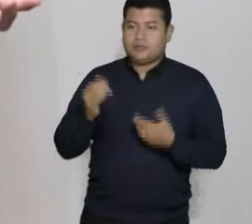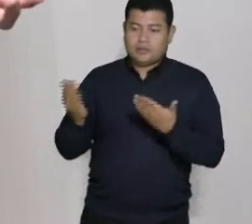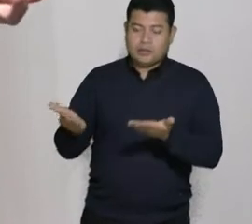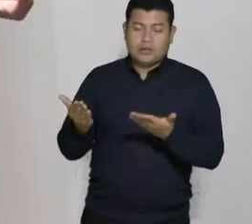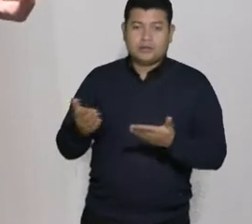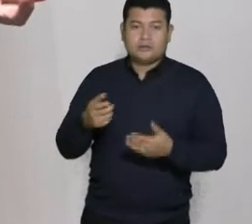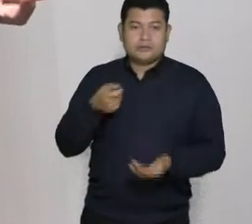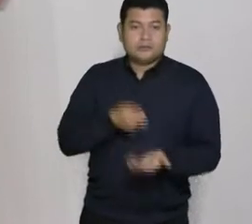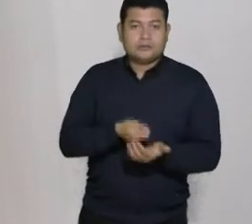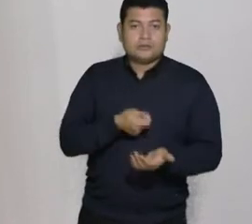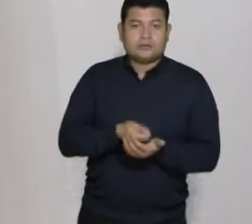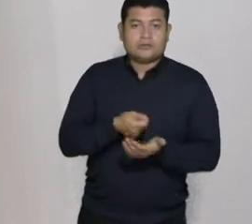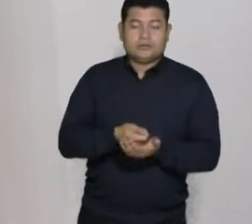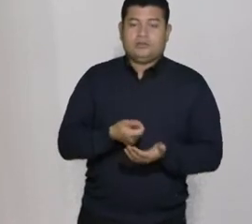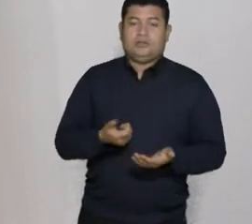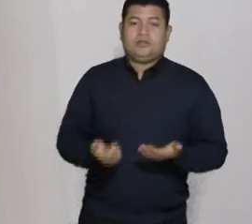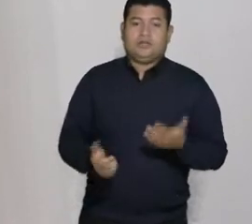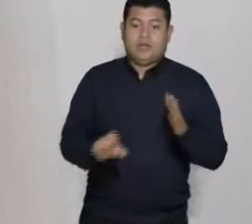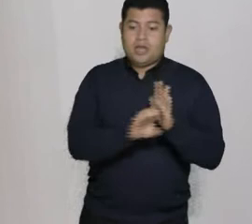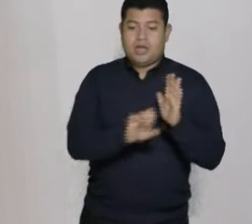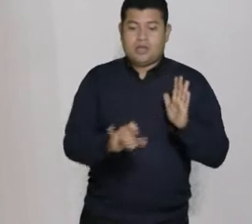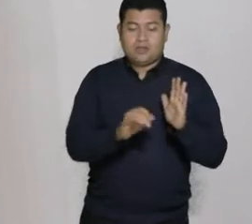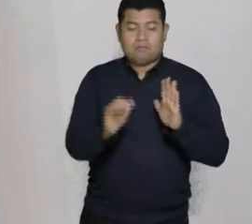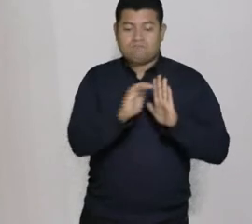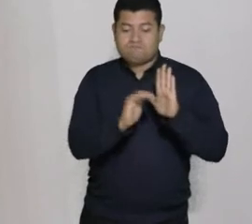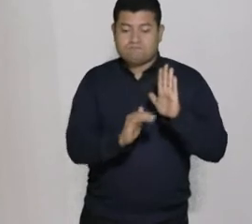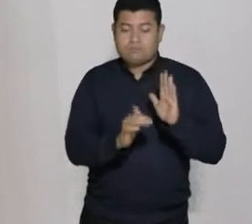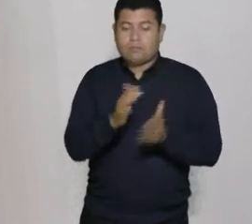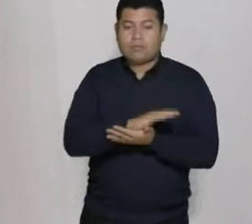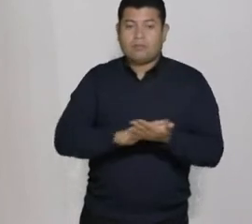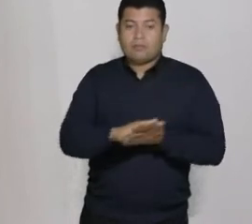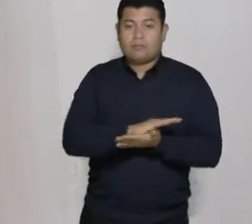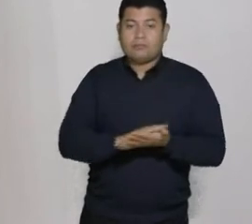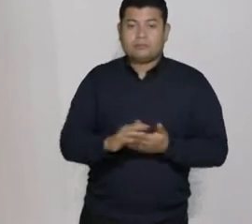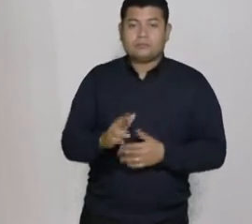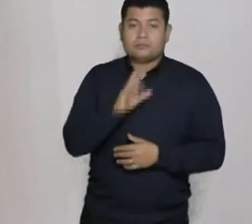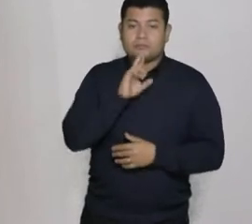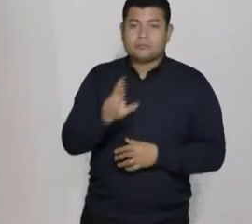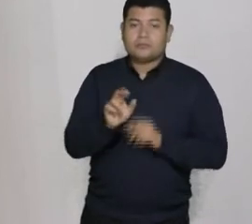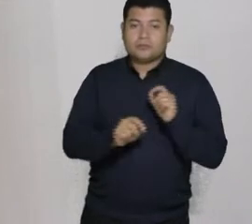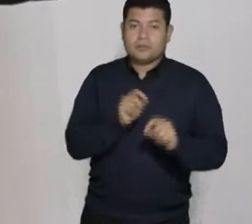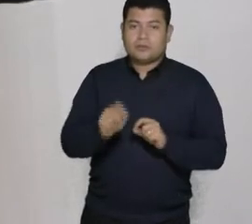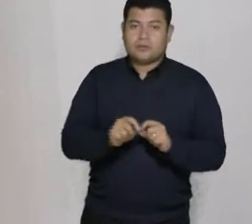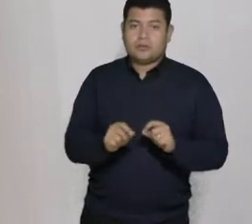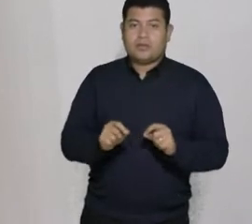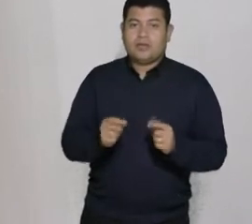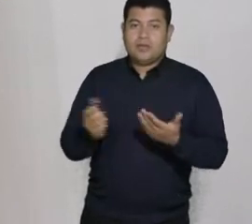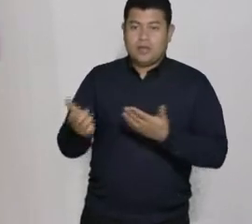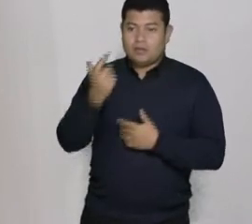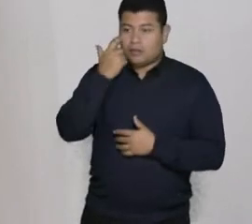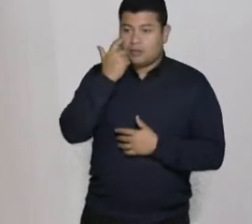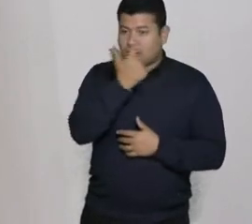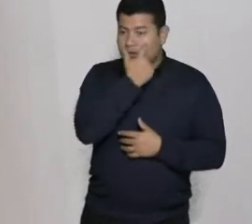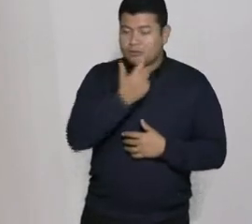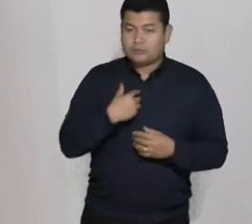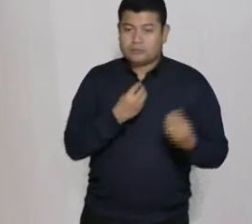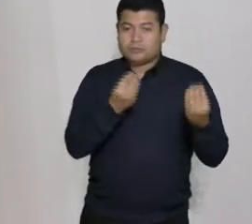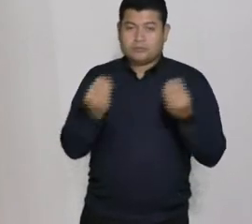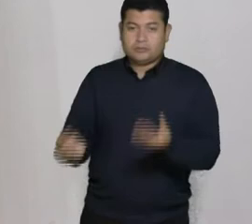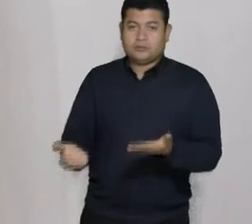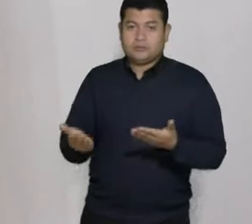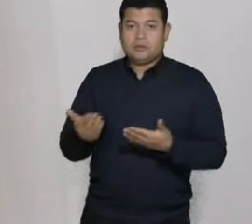fazer exigências que não estavam no edital resultado a previsão é para que essas lentes sejam entregues